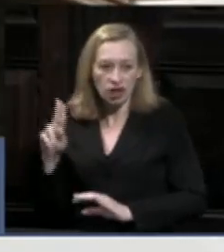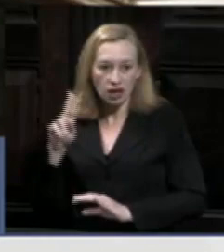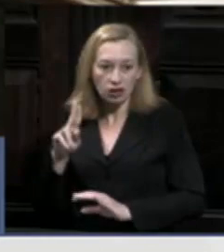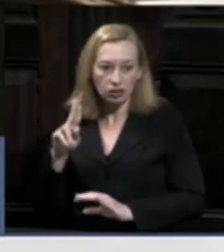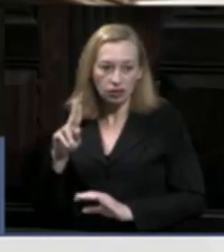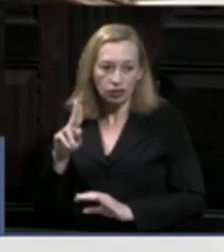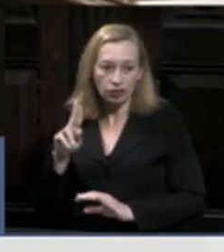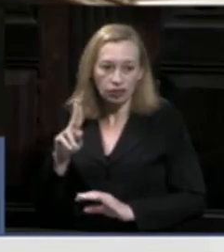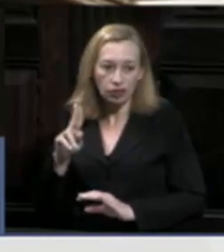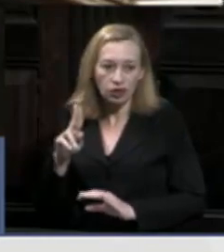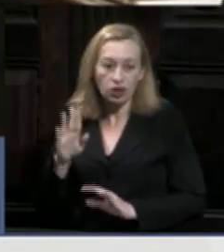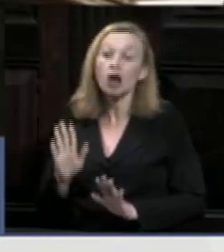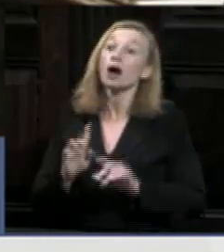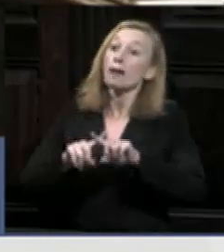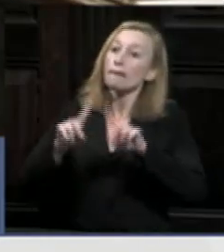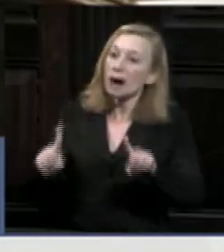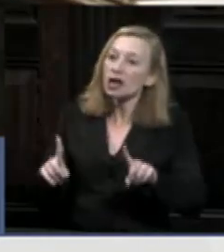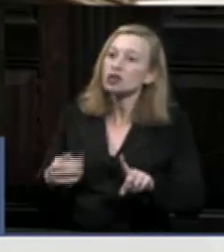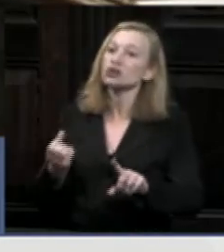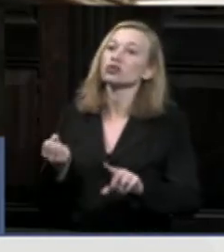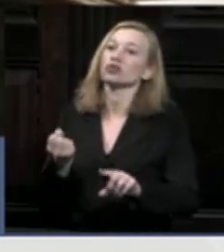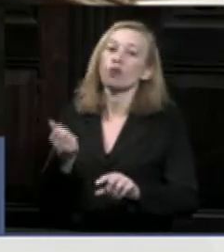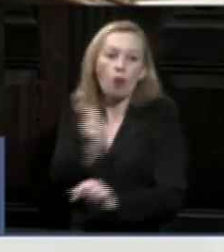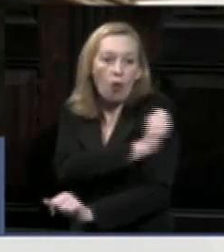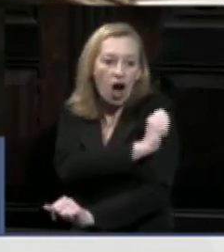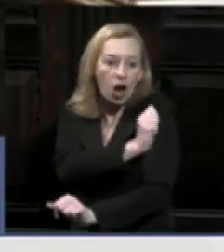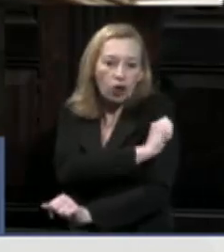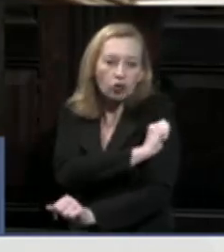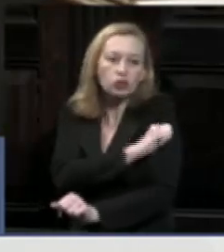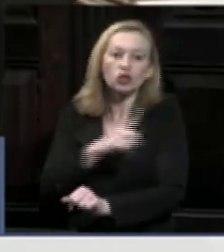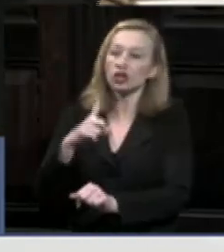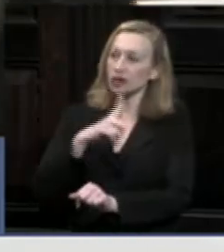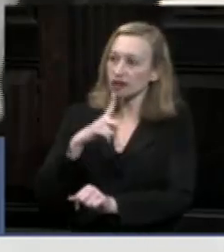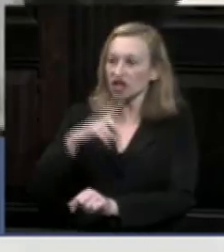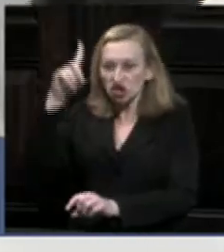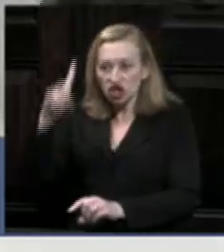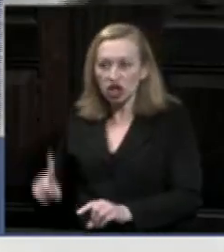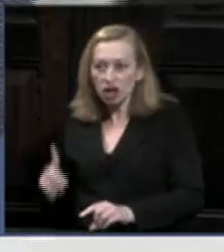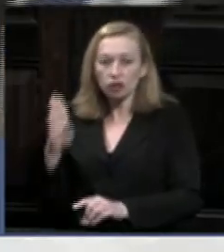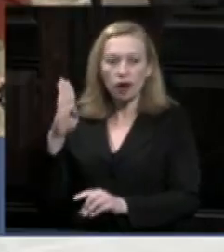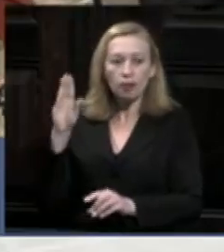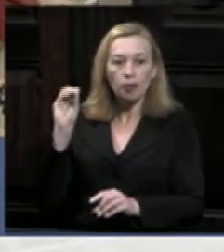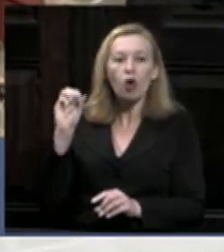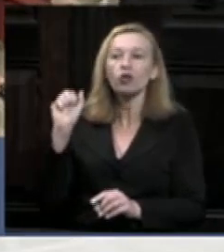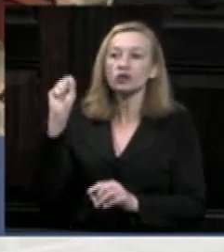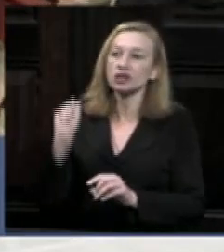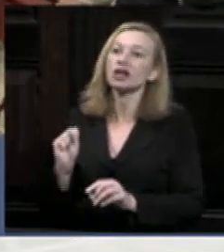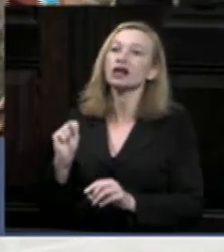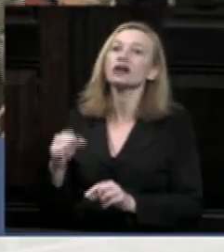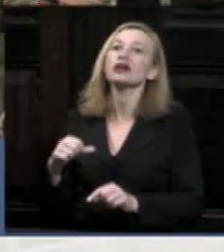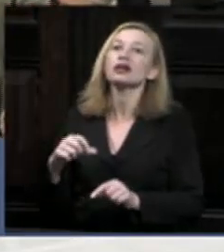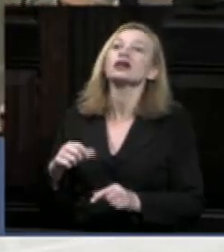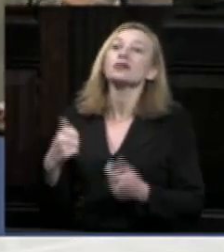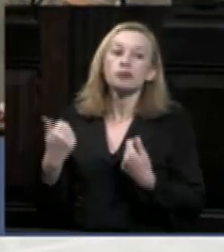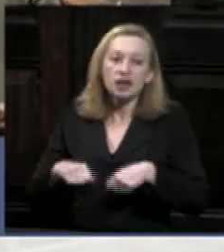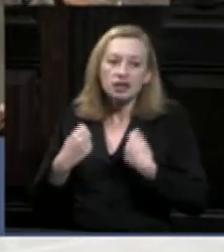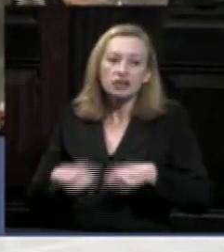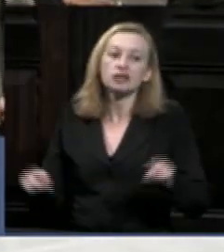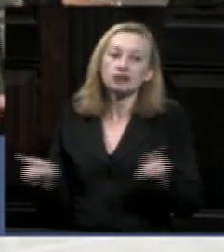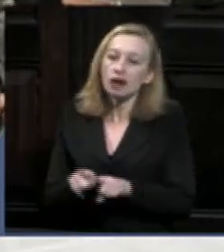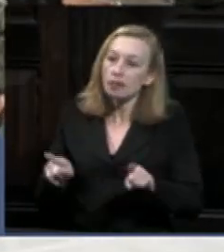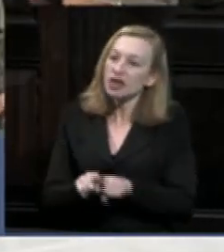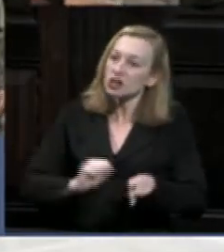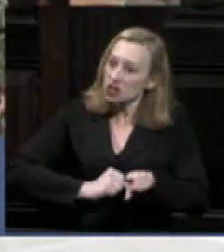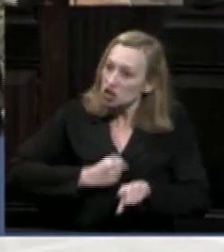de ter iniciação científica isso é claro se ele vai ter a ge capps isso tinha sido monitoria